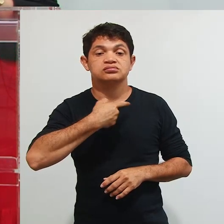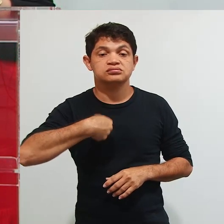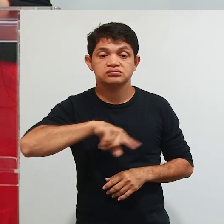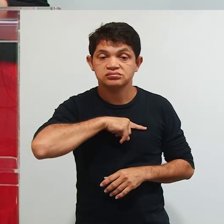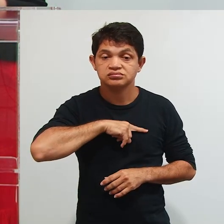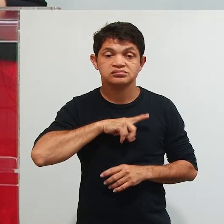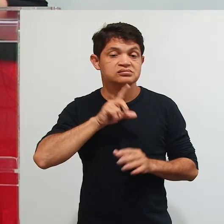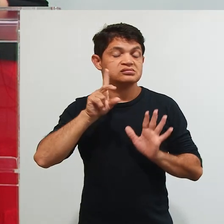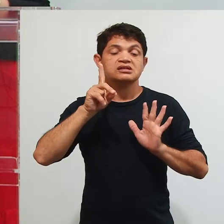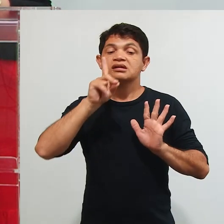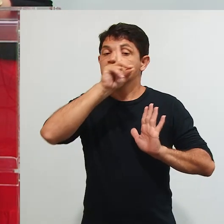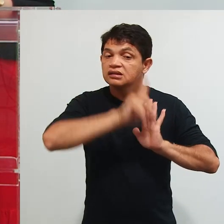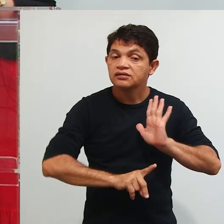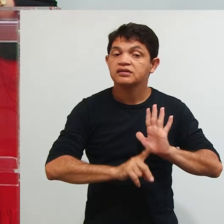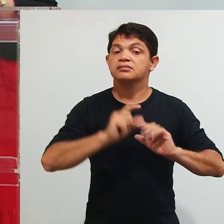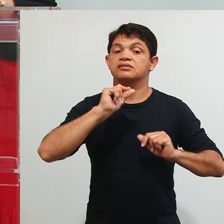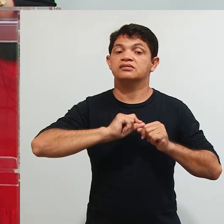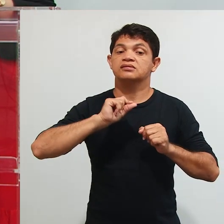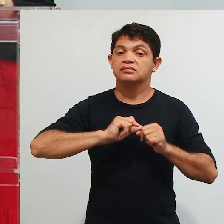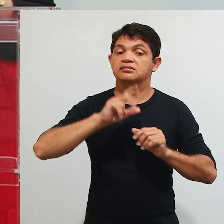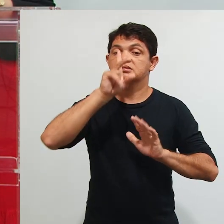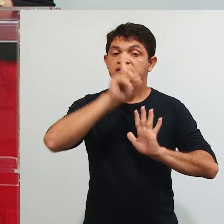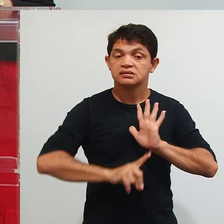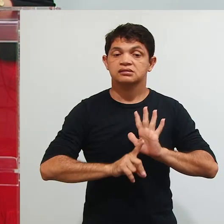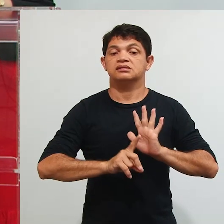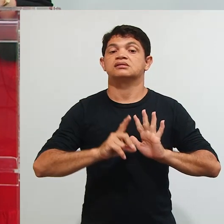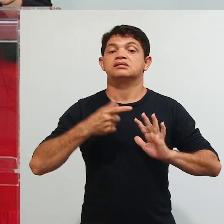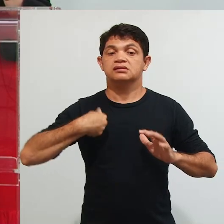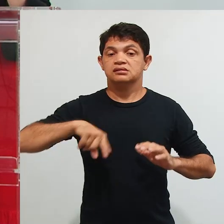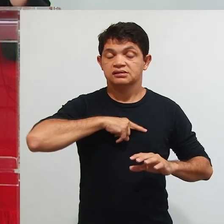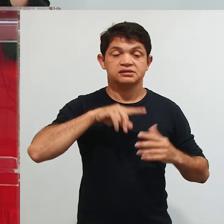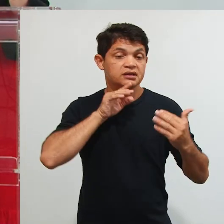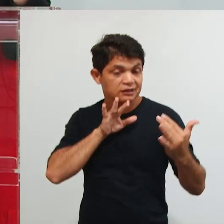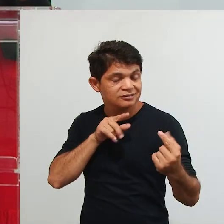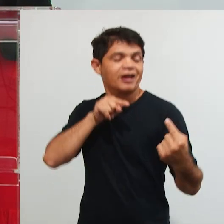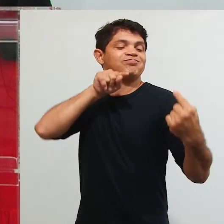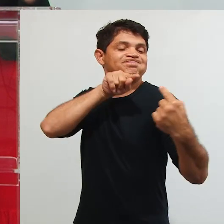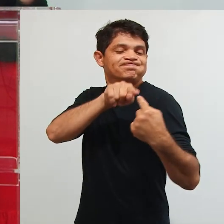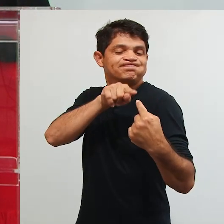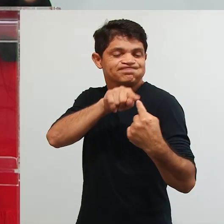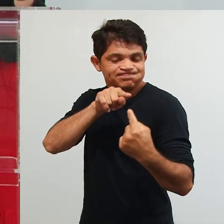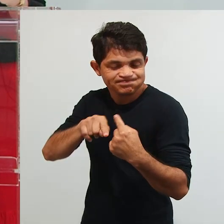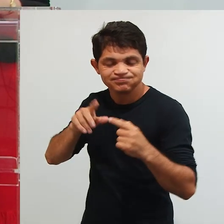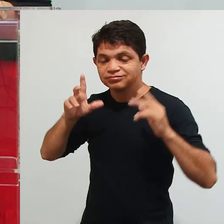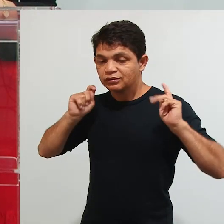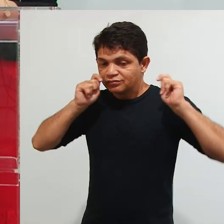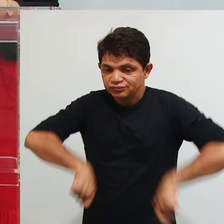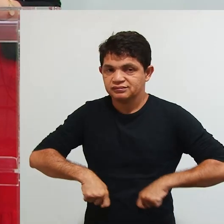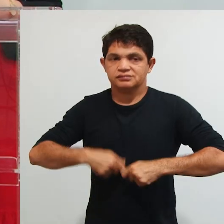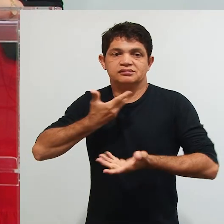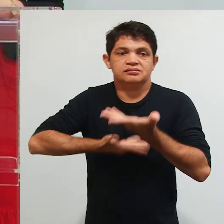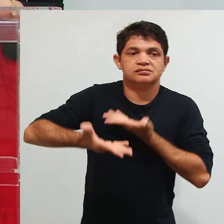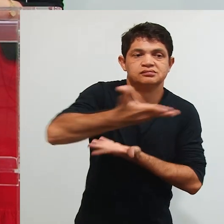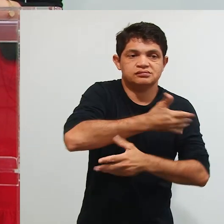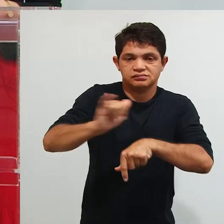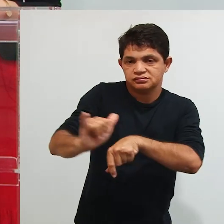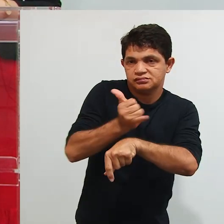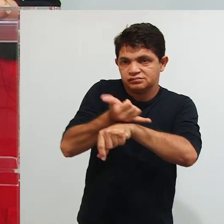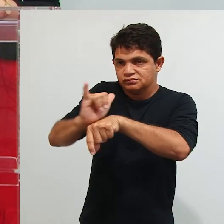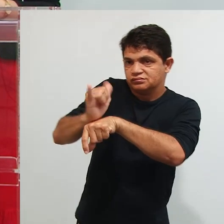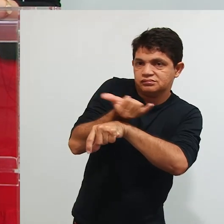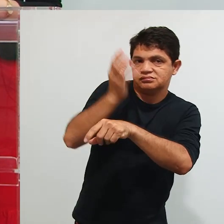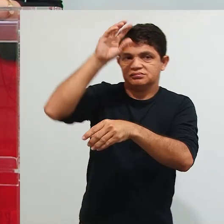nós não devemos, nós devemos saber lidar né, com essas